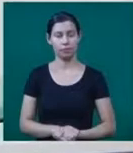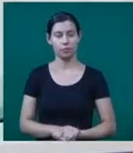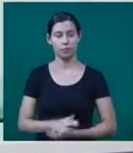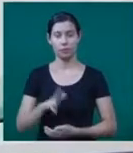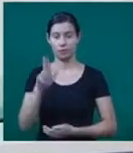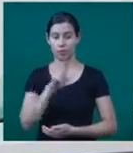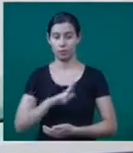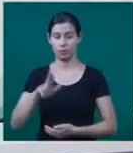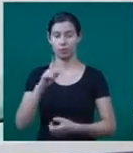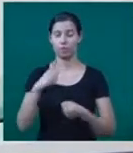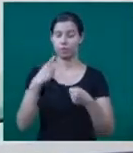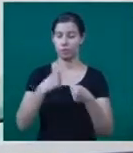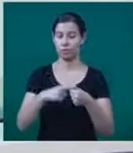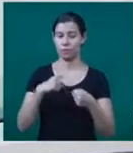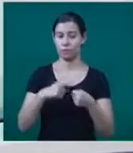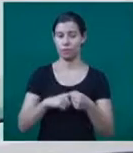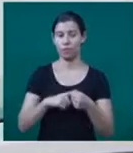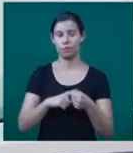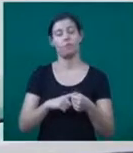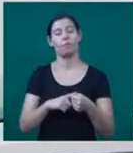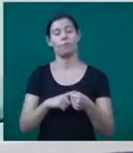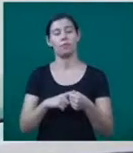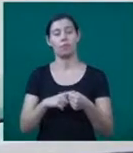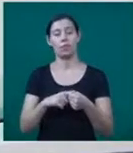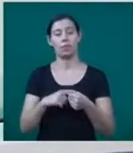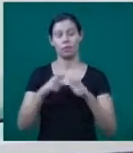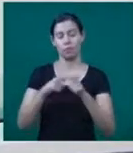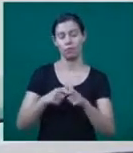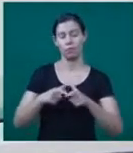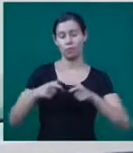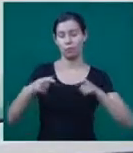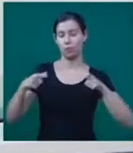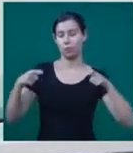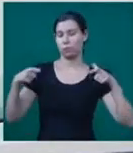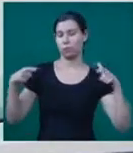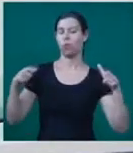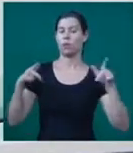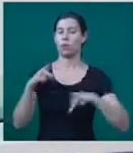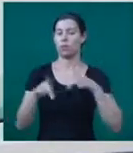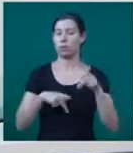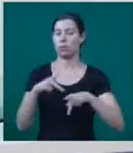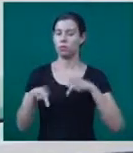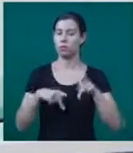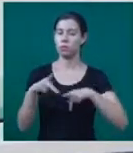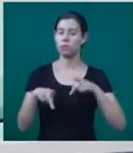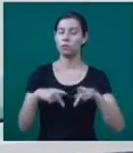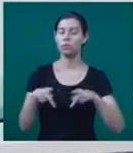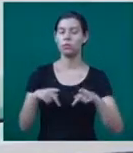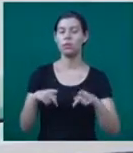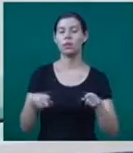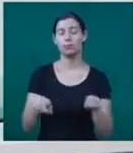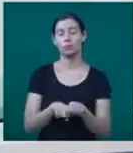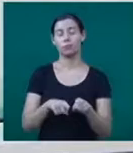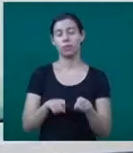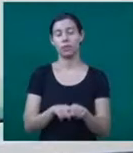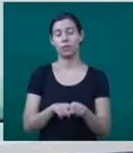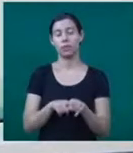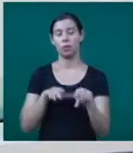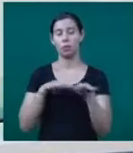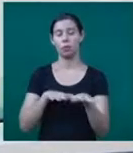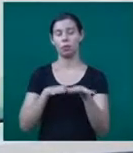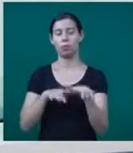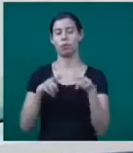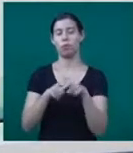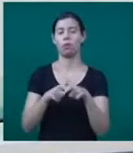Uberlândia é uma cidade que caminha a passos largos em termos de crescimento populacional. E, naturalmente, com isso, aumenta também a frota de veículos,